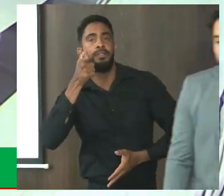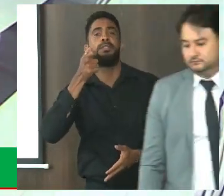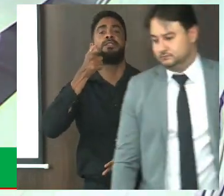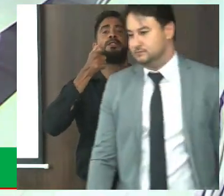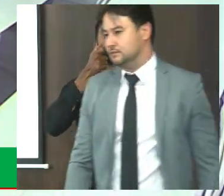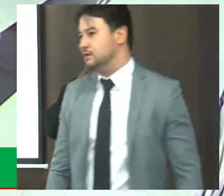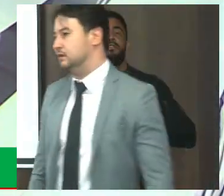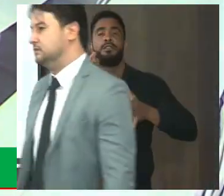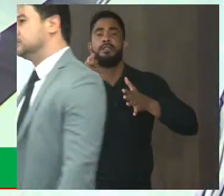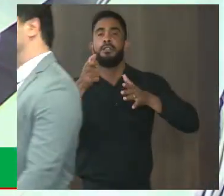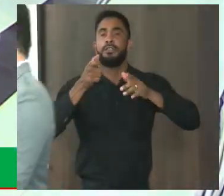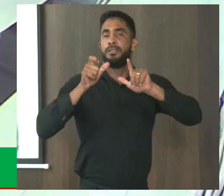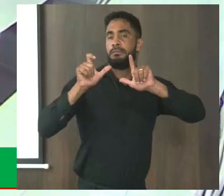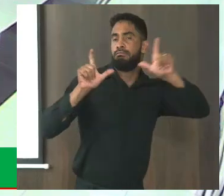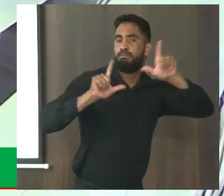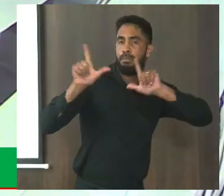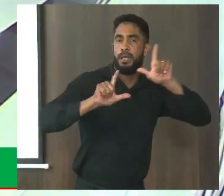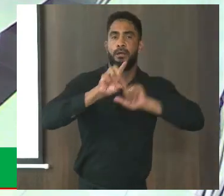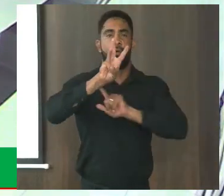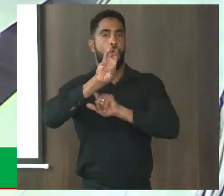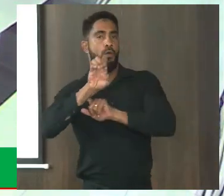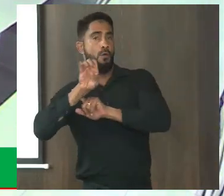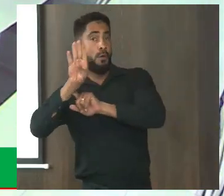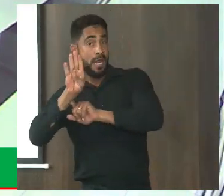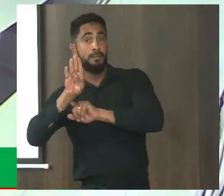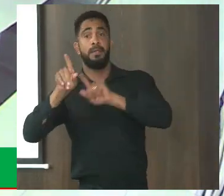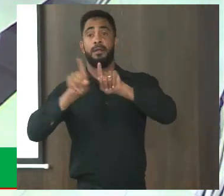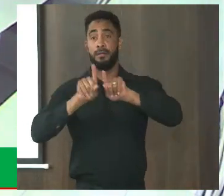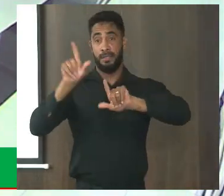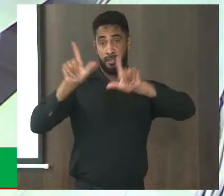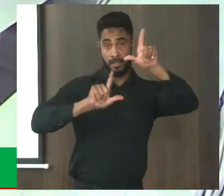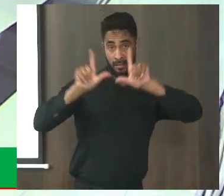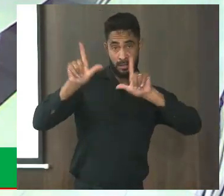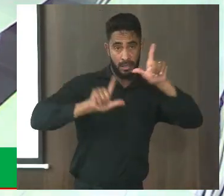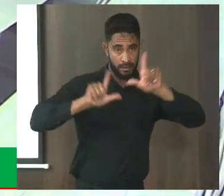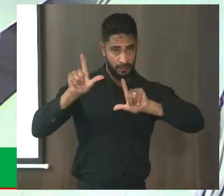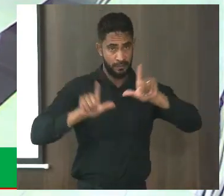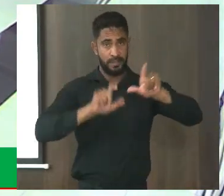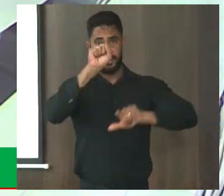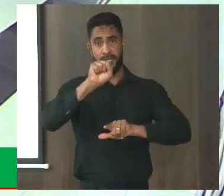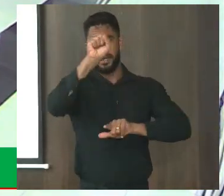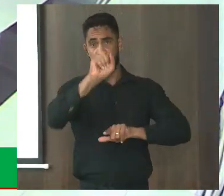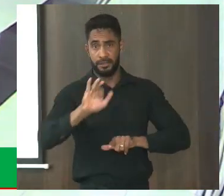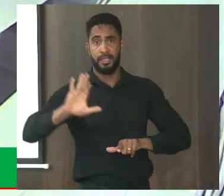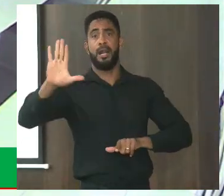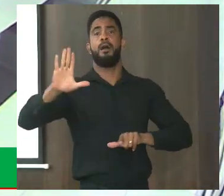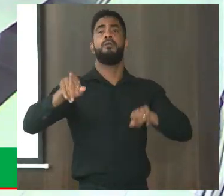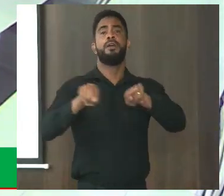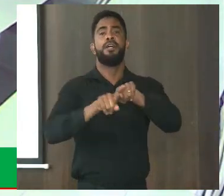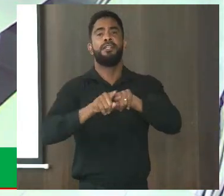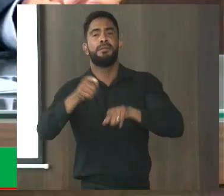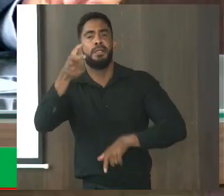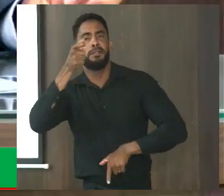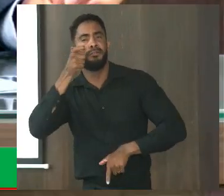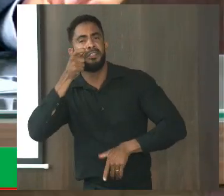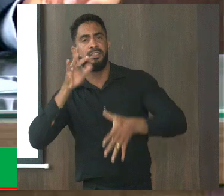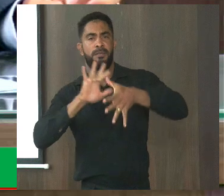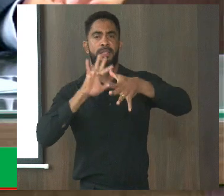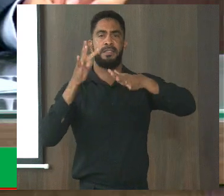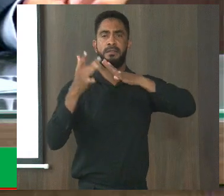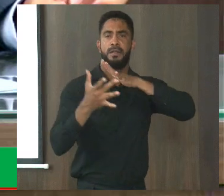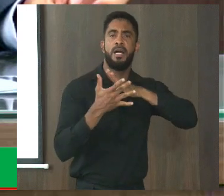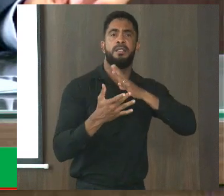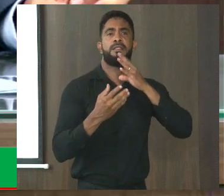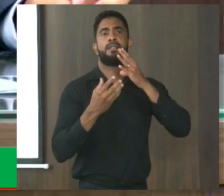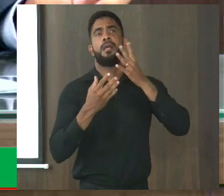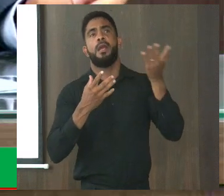nos assistem pela Web TV Cidade Janaúba e Serra Geral. Boa noite também àqueles que nos acompanham pelas nossas redes sociais,